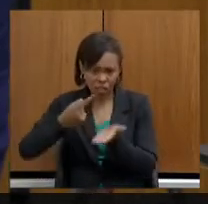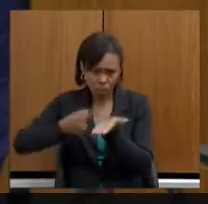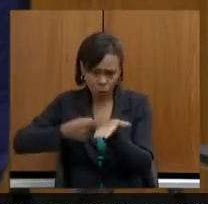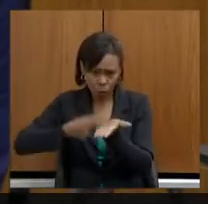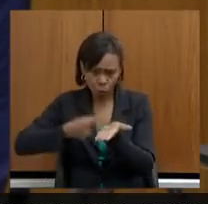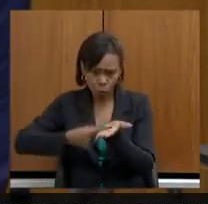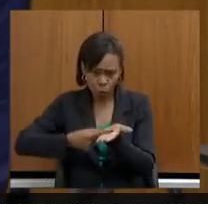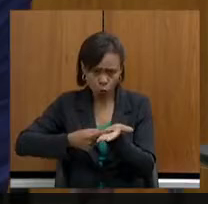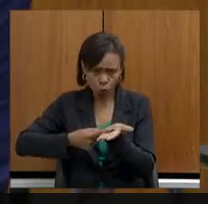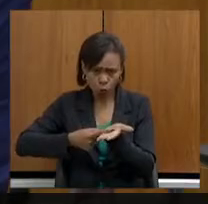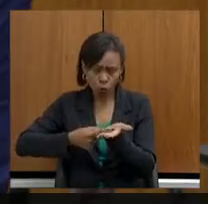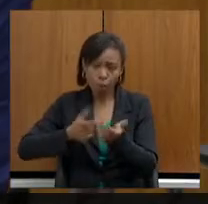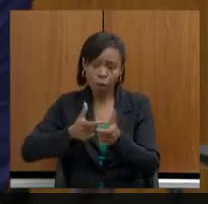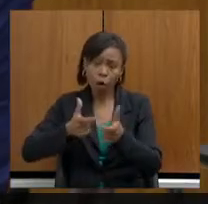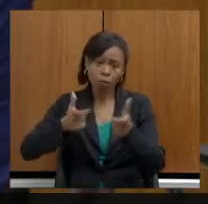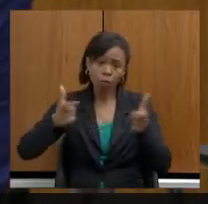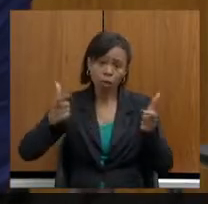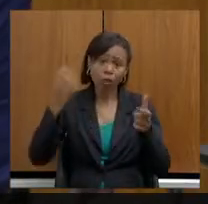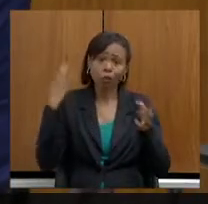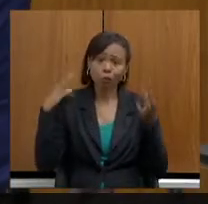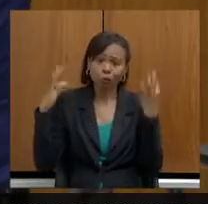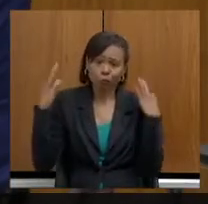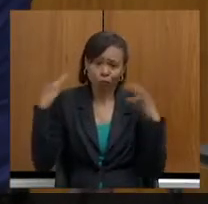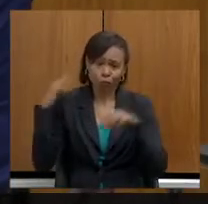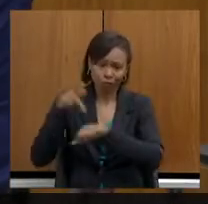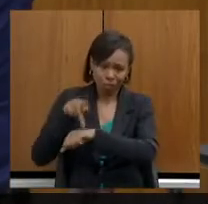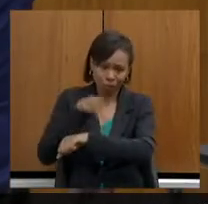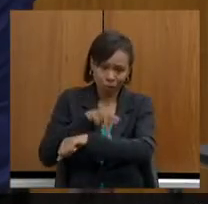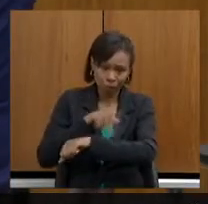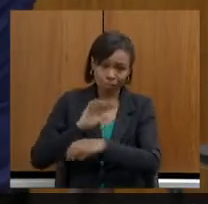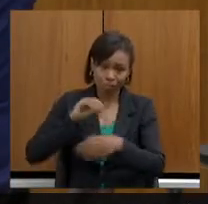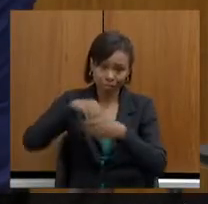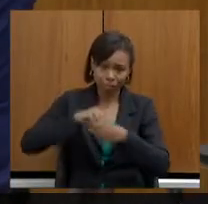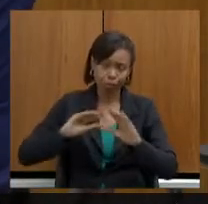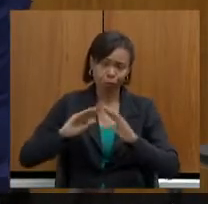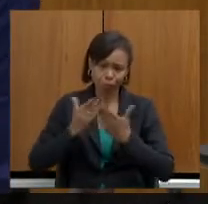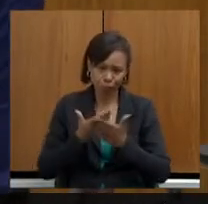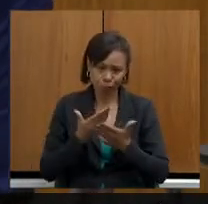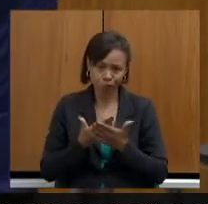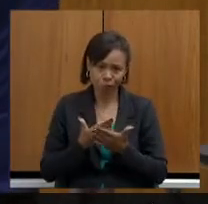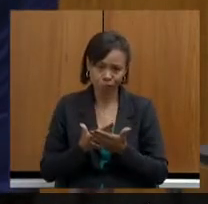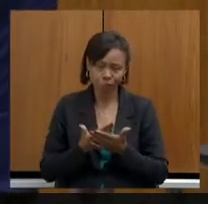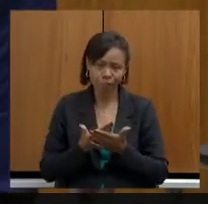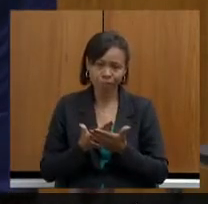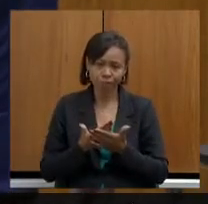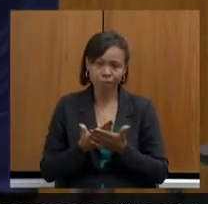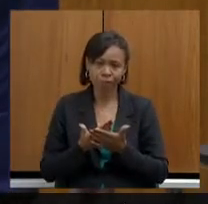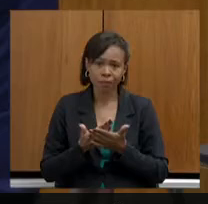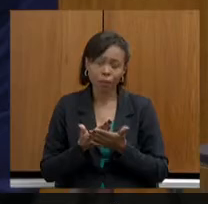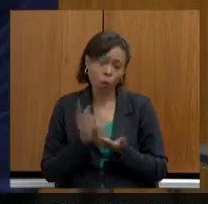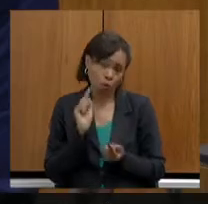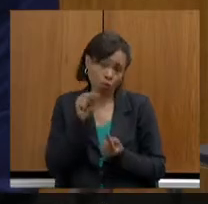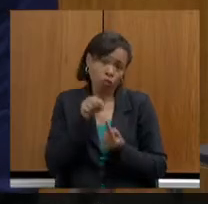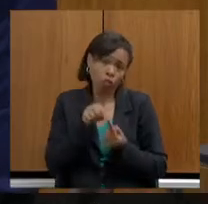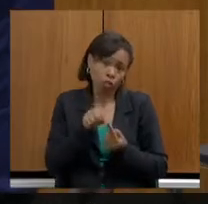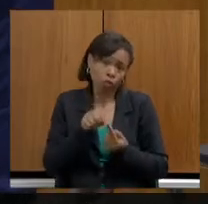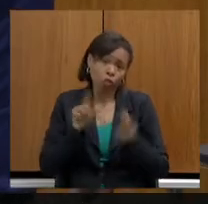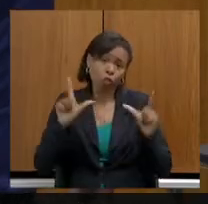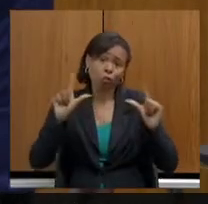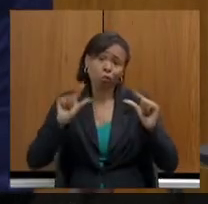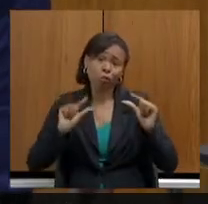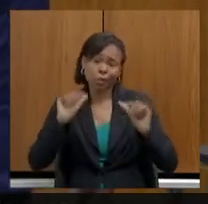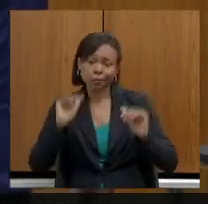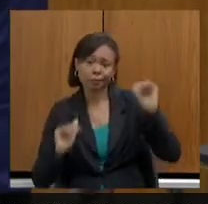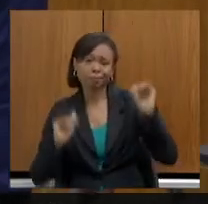atender a ampliação do Turismo pedagógico nas escolas até como maneira de Minimizar essa essa